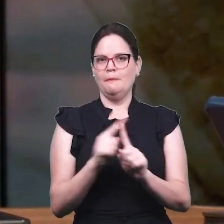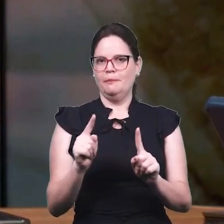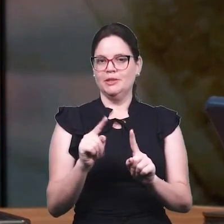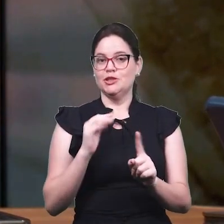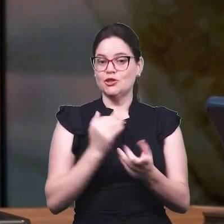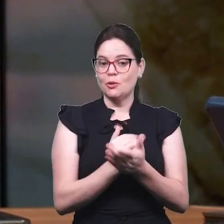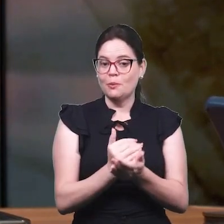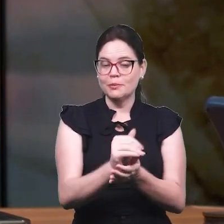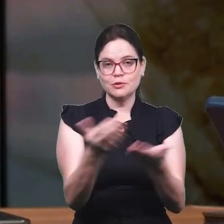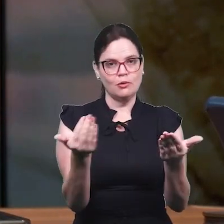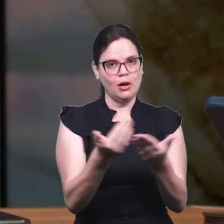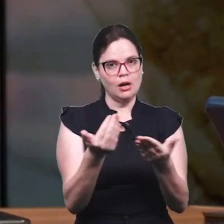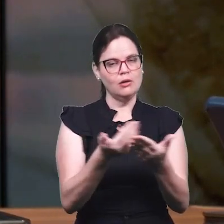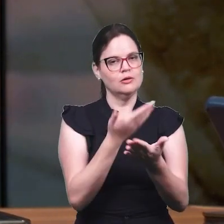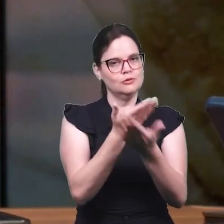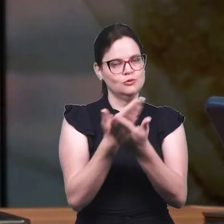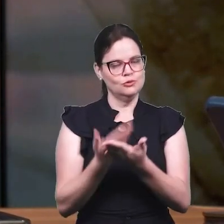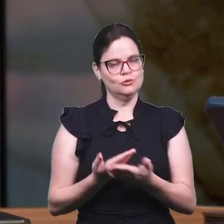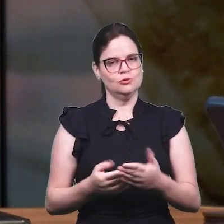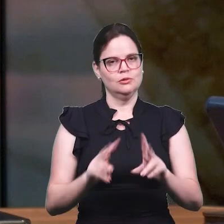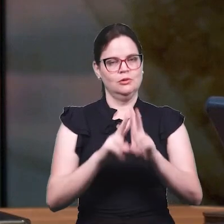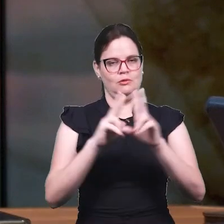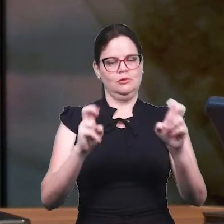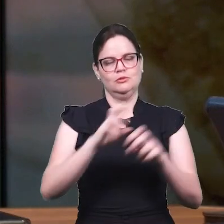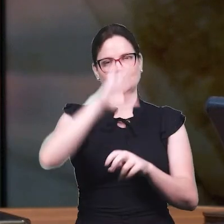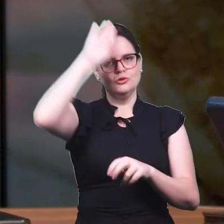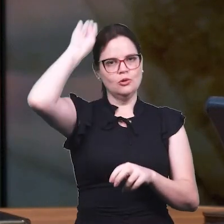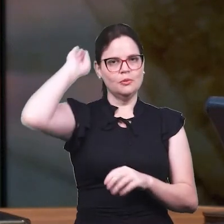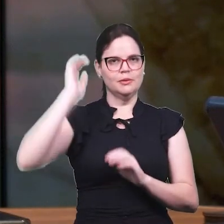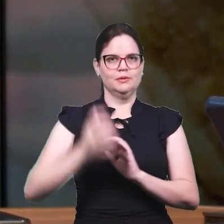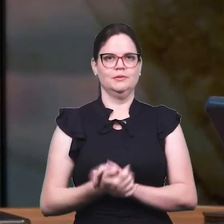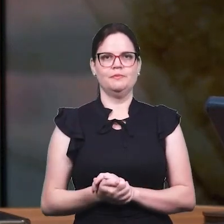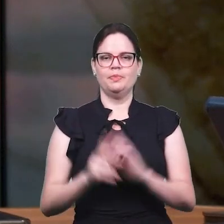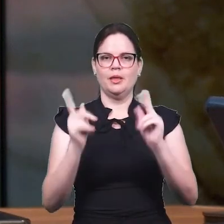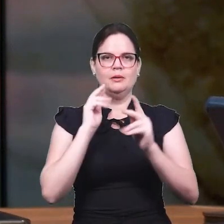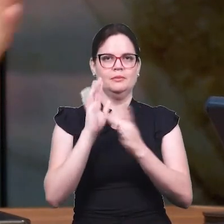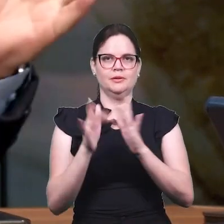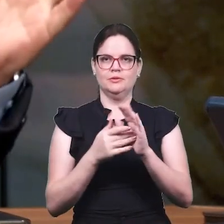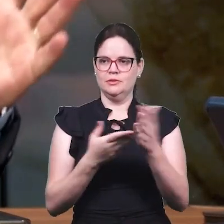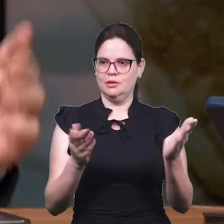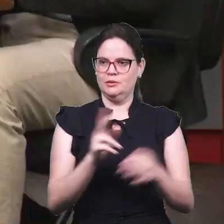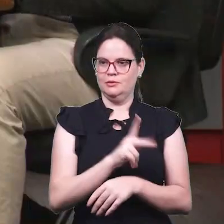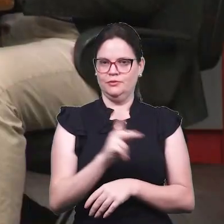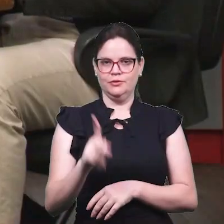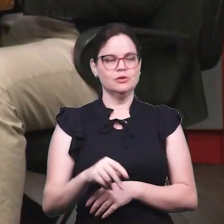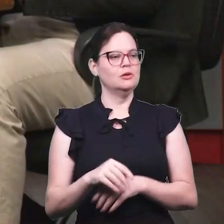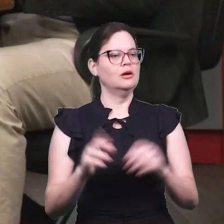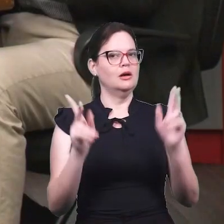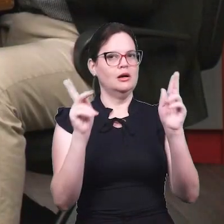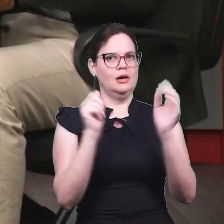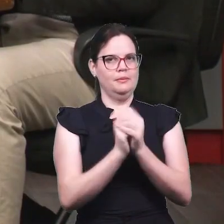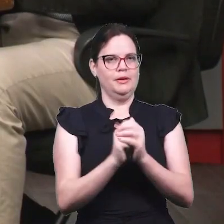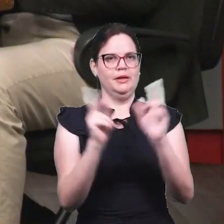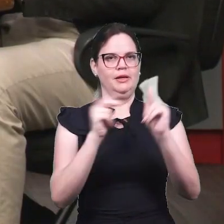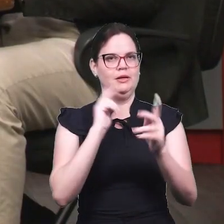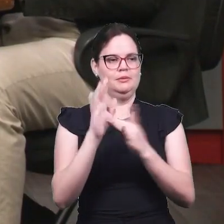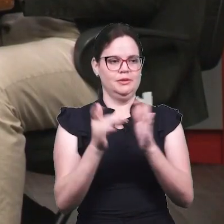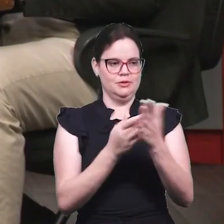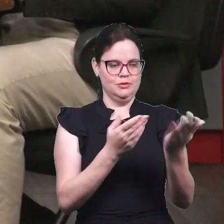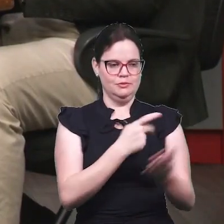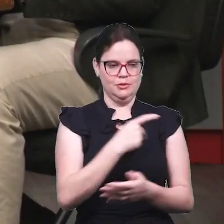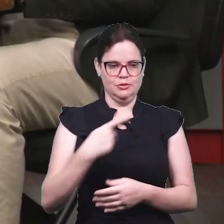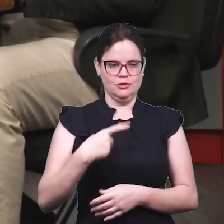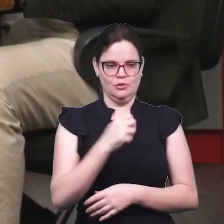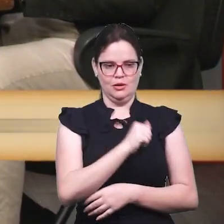só o início da carta de Paulo aos Romanos. Pai do Senhor, professor Vinícius. Bem, Pai do Senhor a